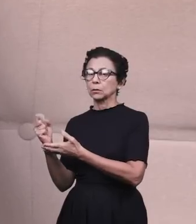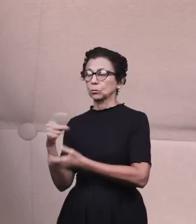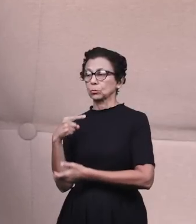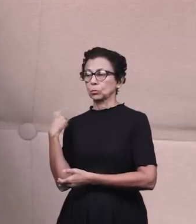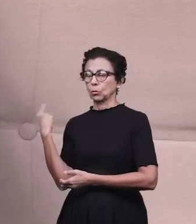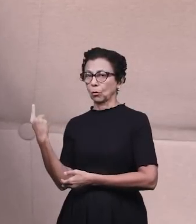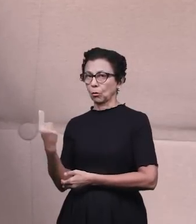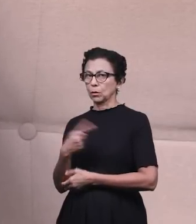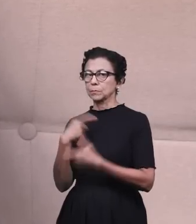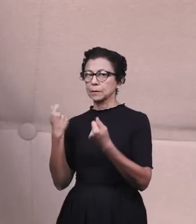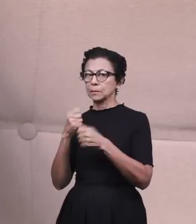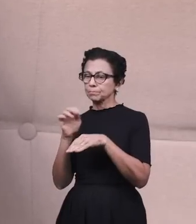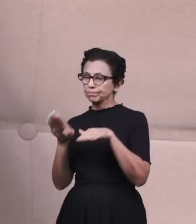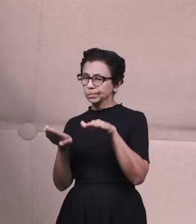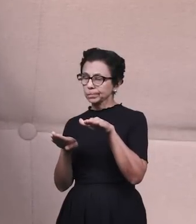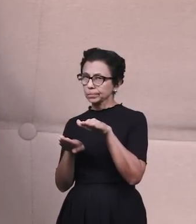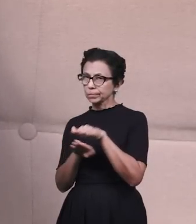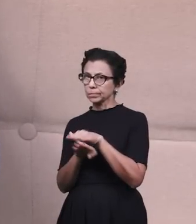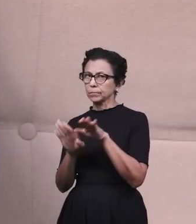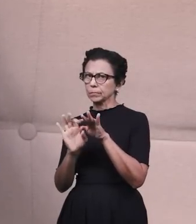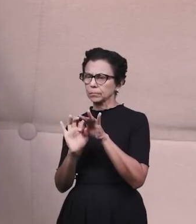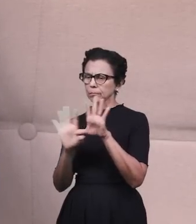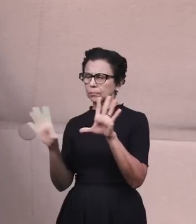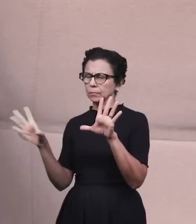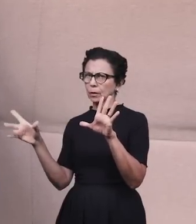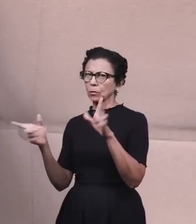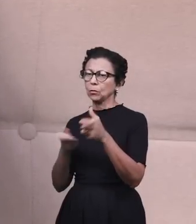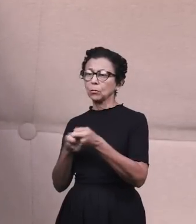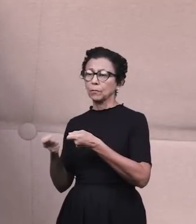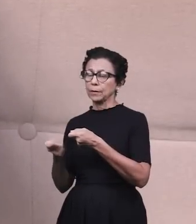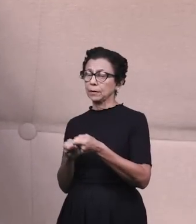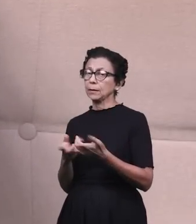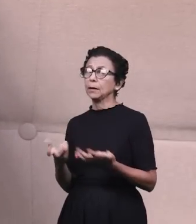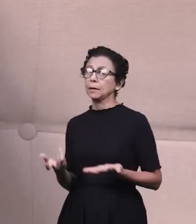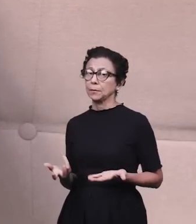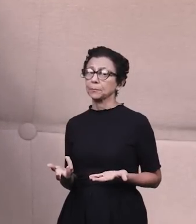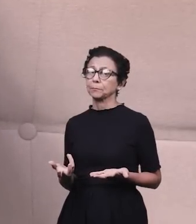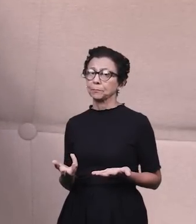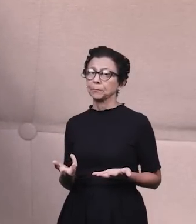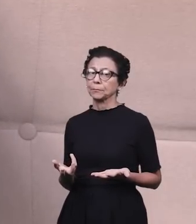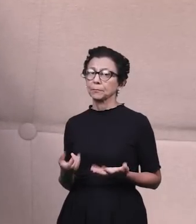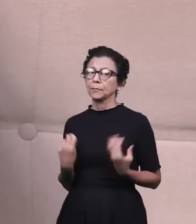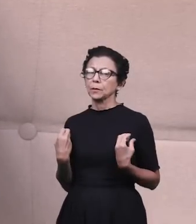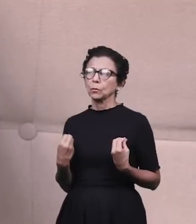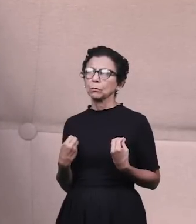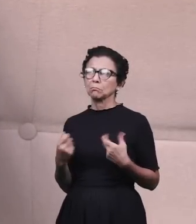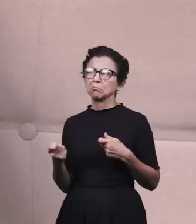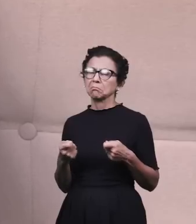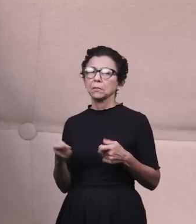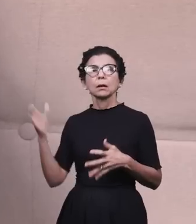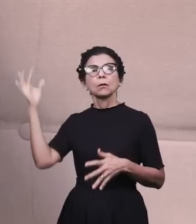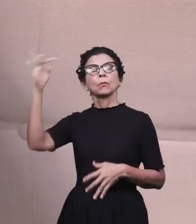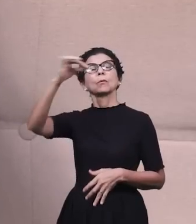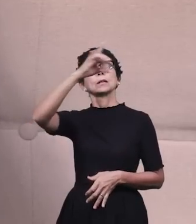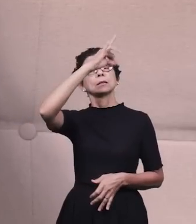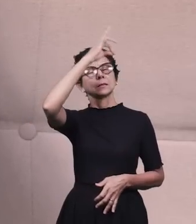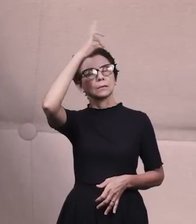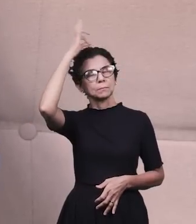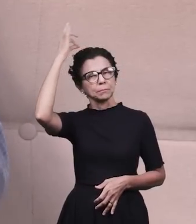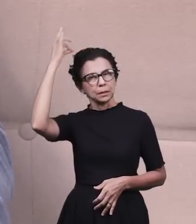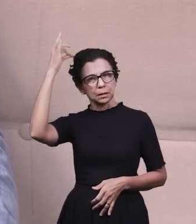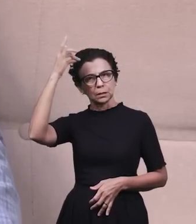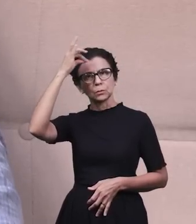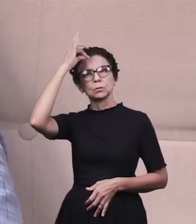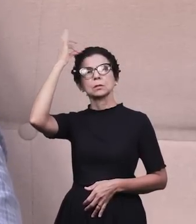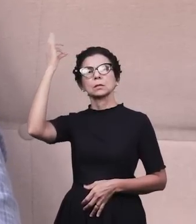Senhor Jesus. Como se dá esse governo dele? Através do Espírito Santo. Porque somente assim a